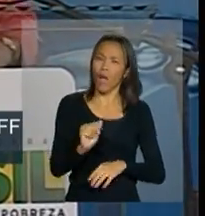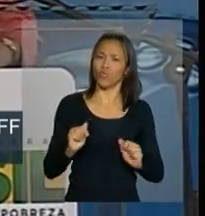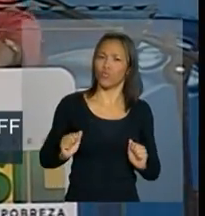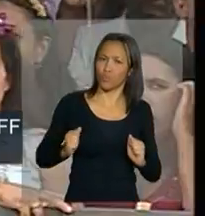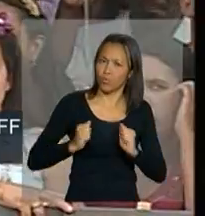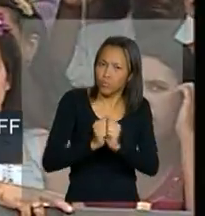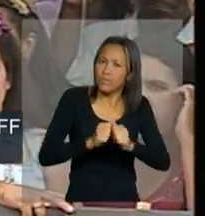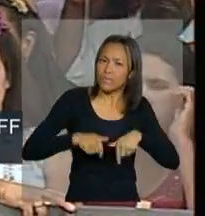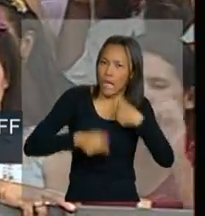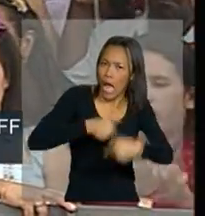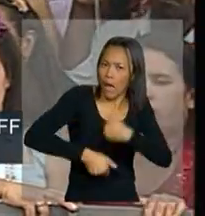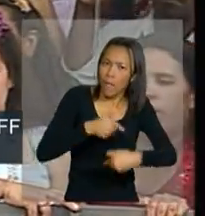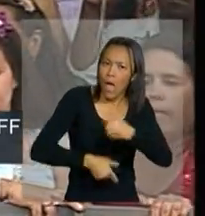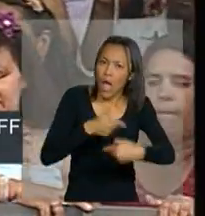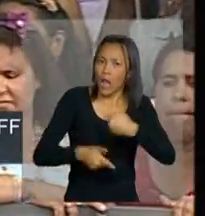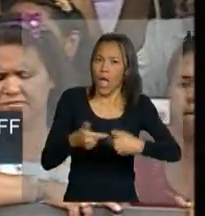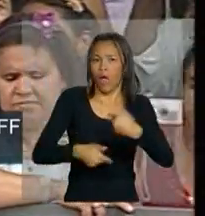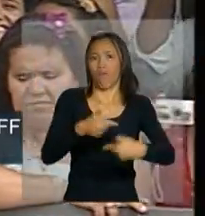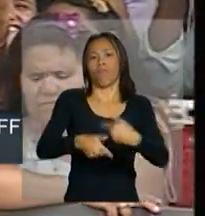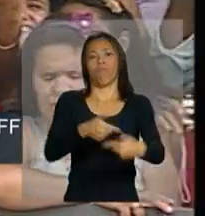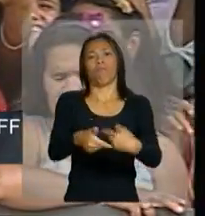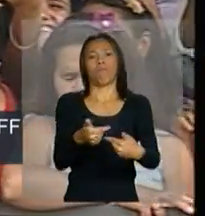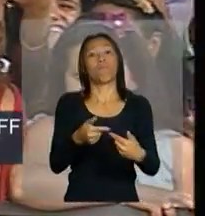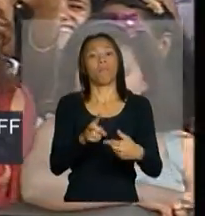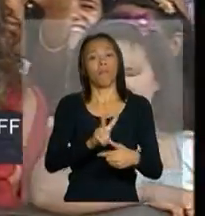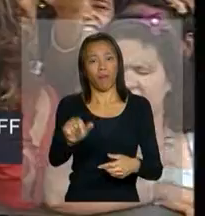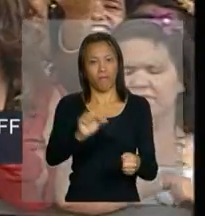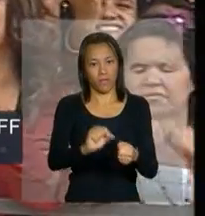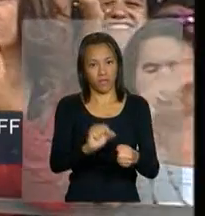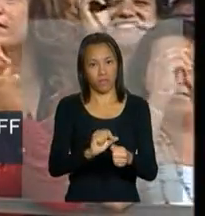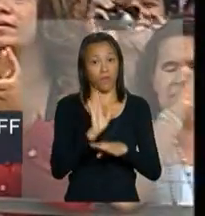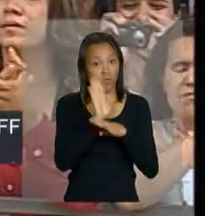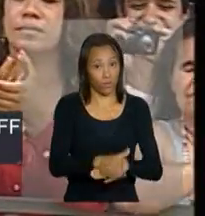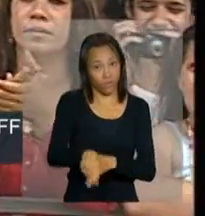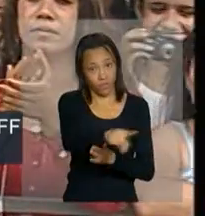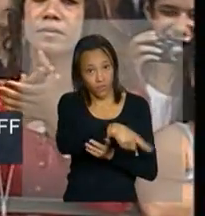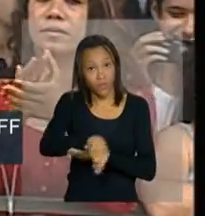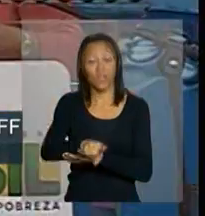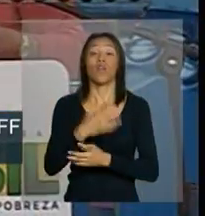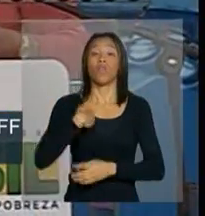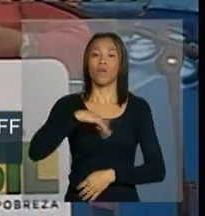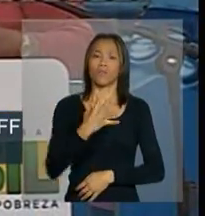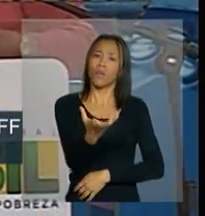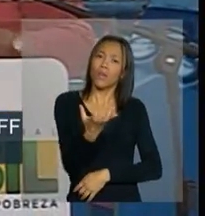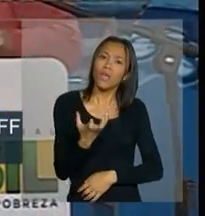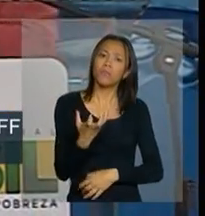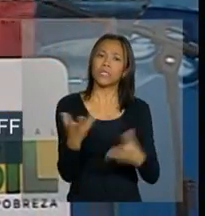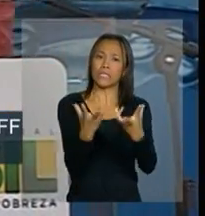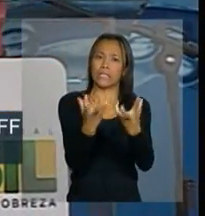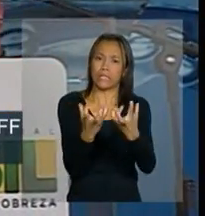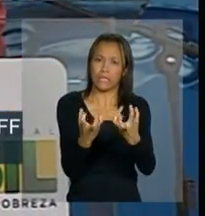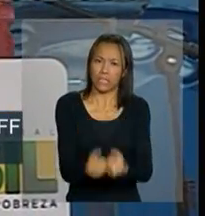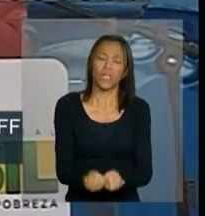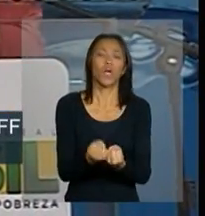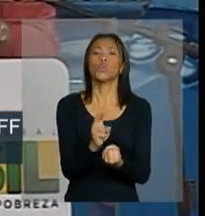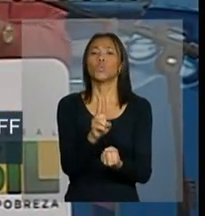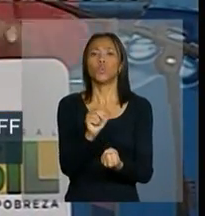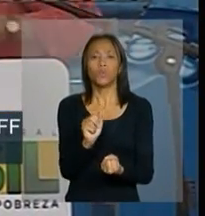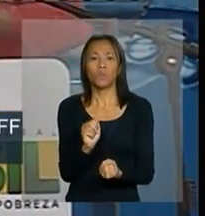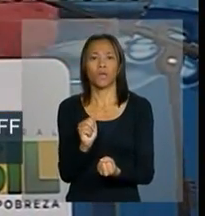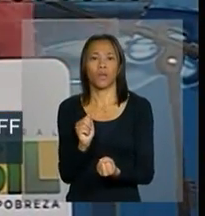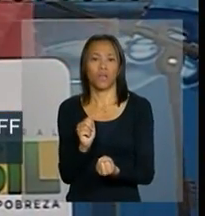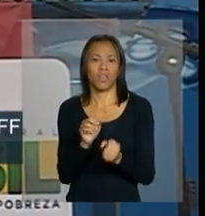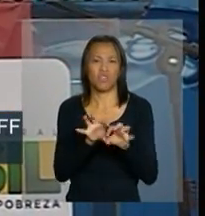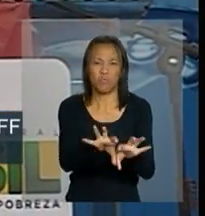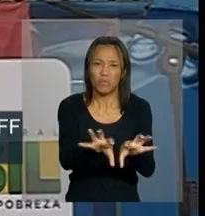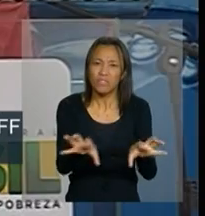trabalhar incansavelmente para fazer. Nós queremos que a seca nunca afete